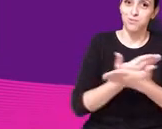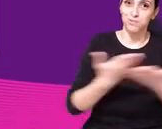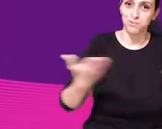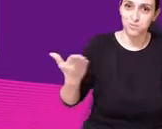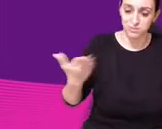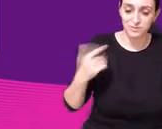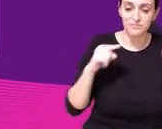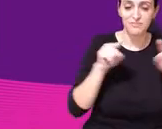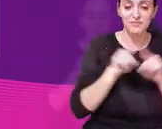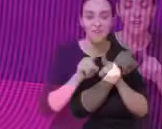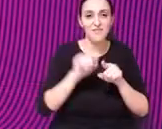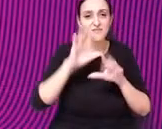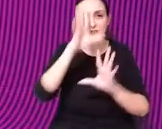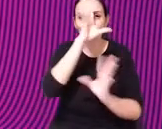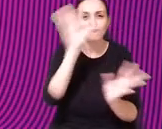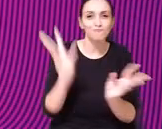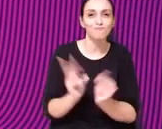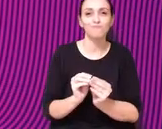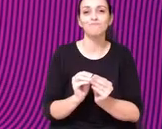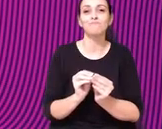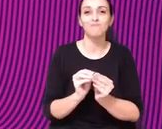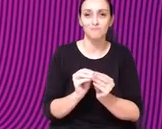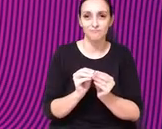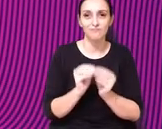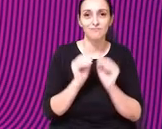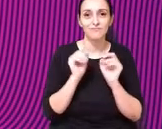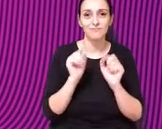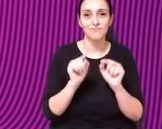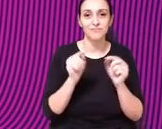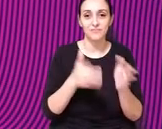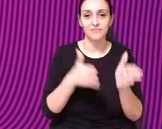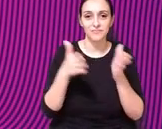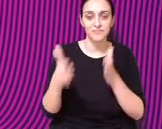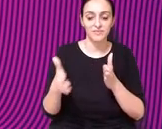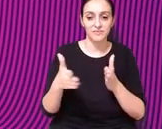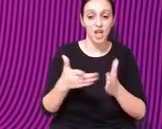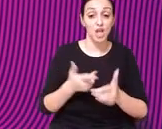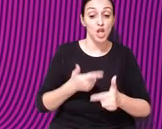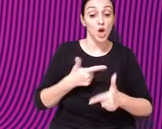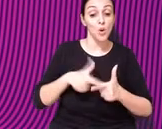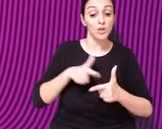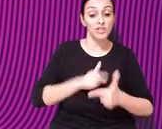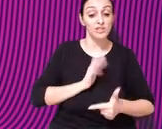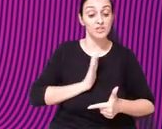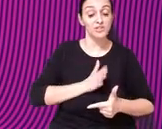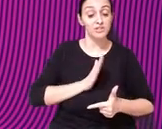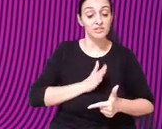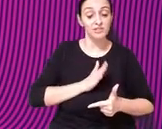fazer esse fechamento da parte de insuficiência cardíaca, e eu devolvo.